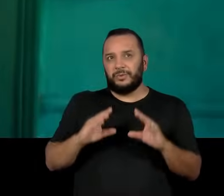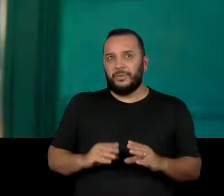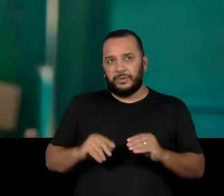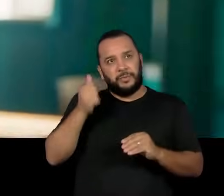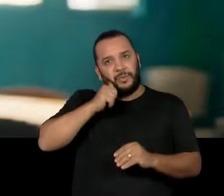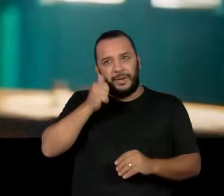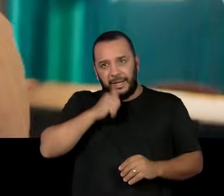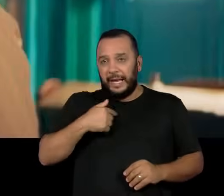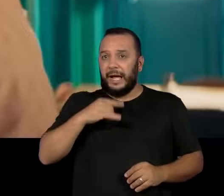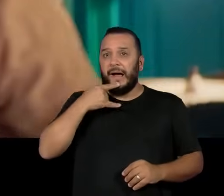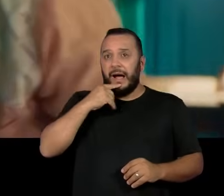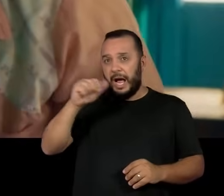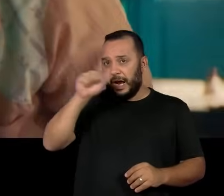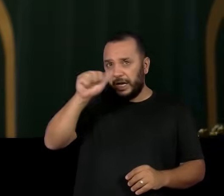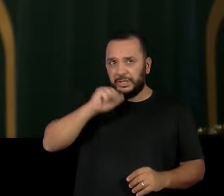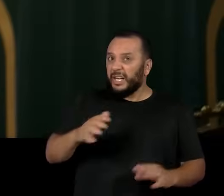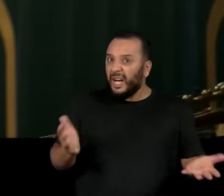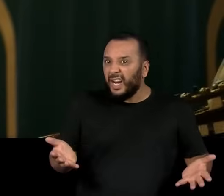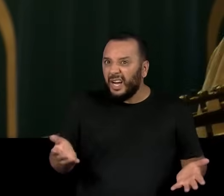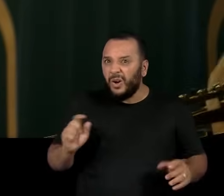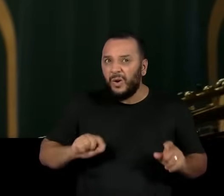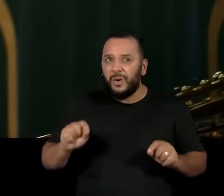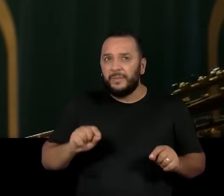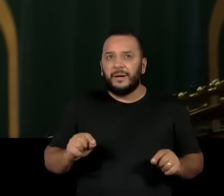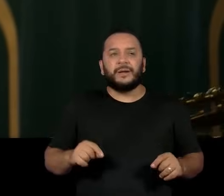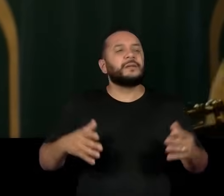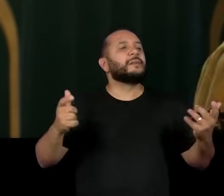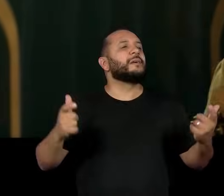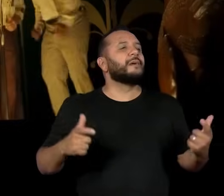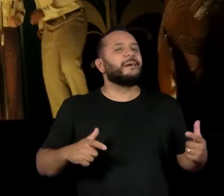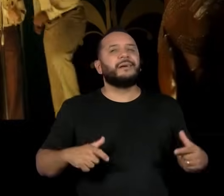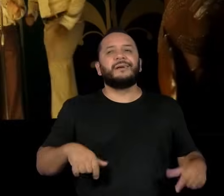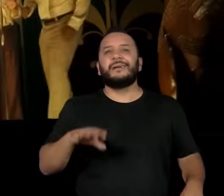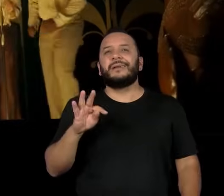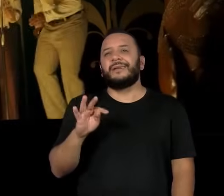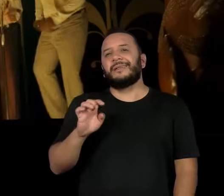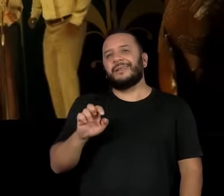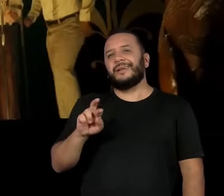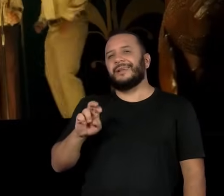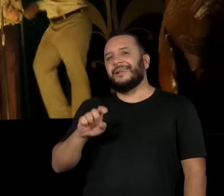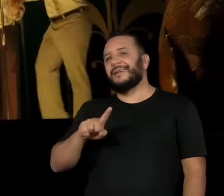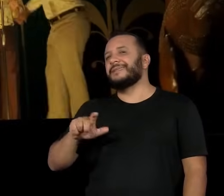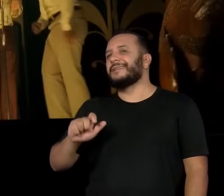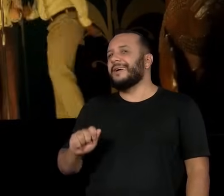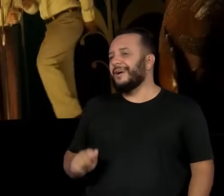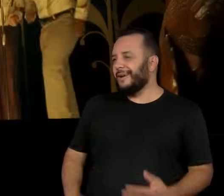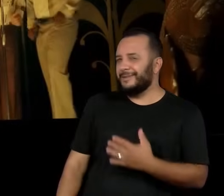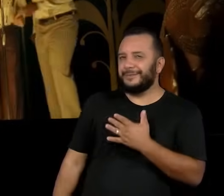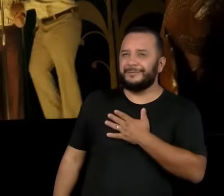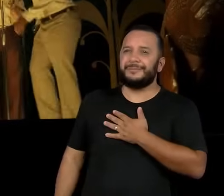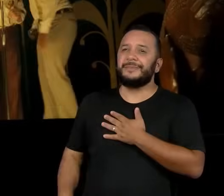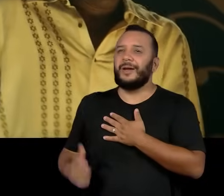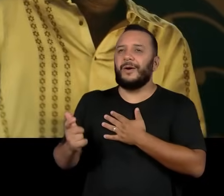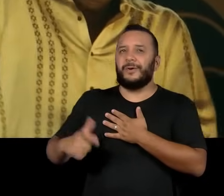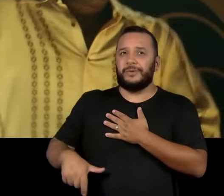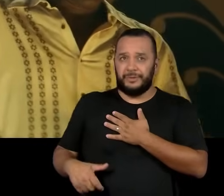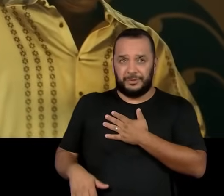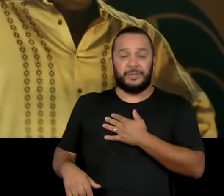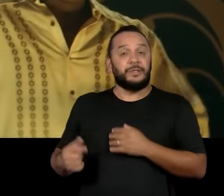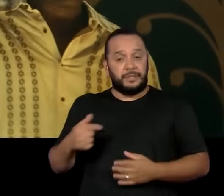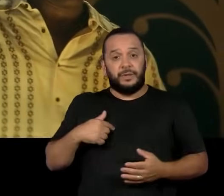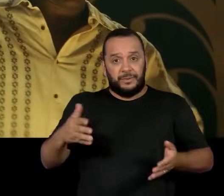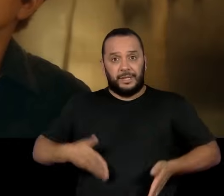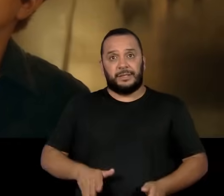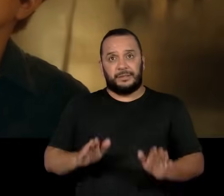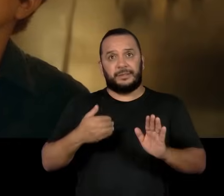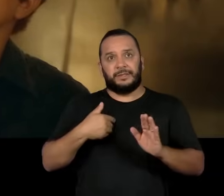de cachaça. Ô, Nancy, que merda de ajuda é essa? Cadê Tereza? Aonde anda minha Tereza? Sou nascido e criado numa